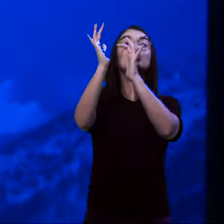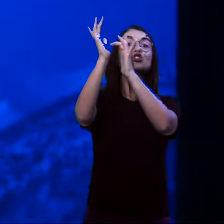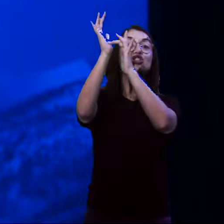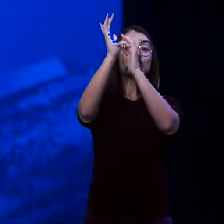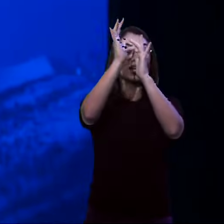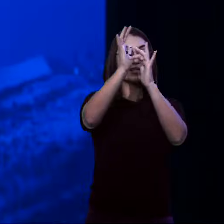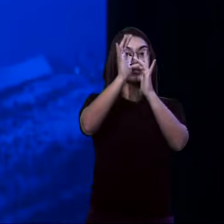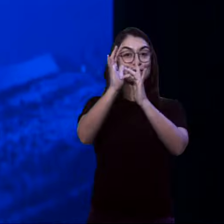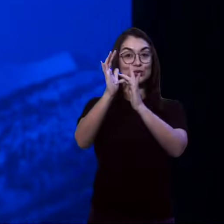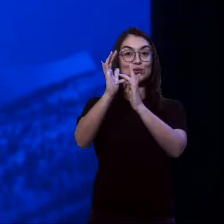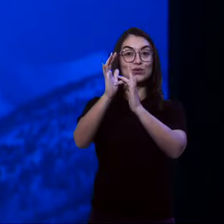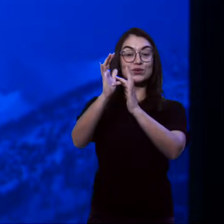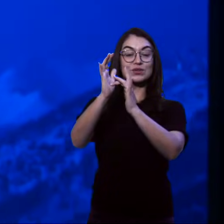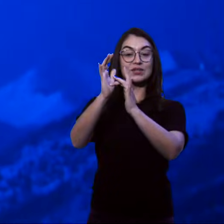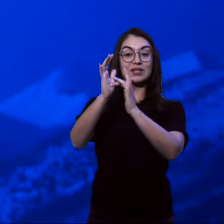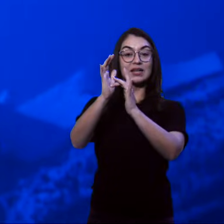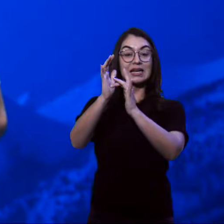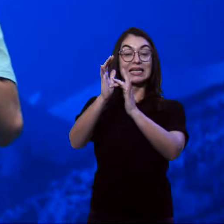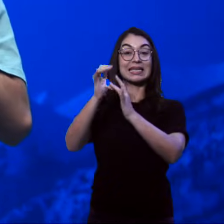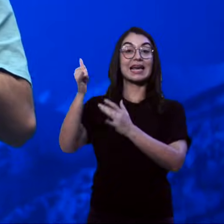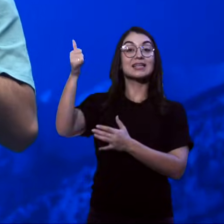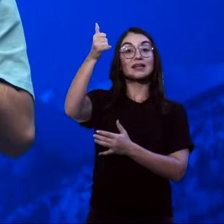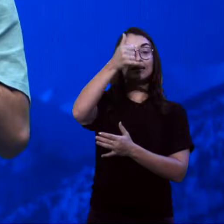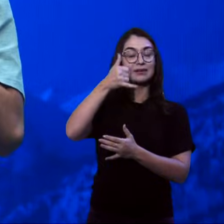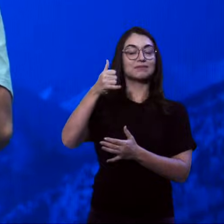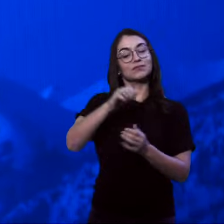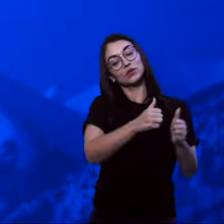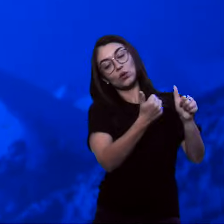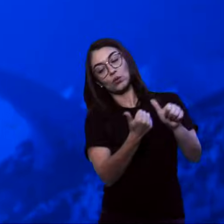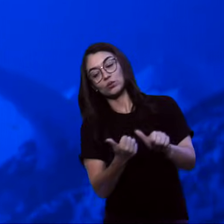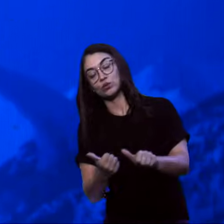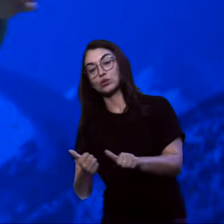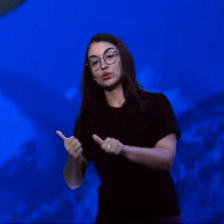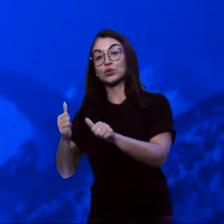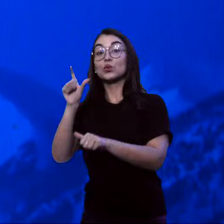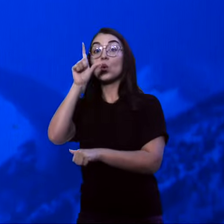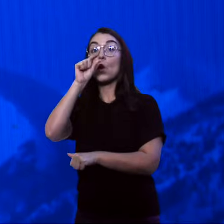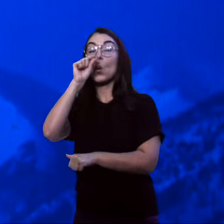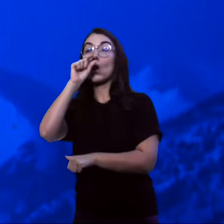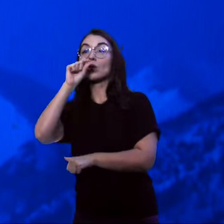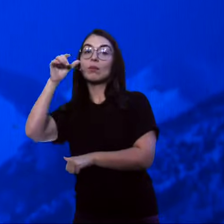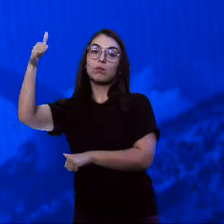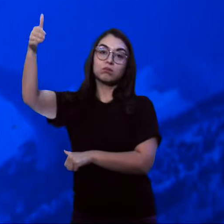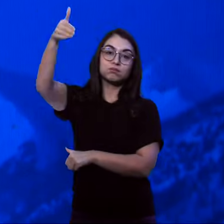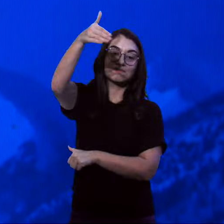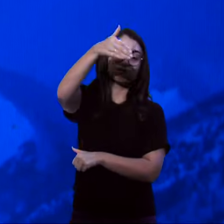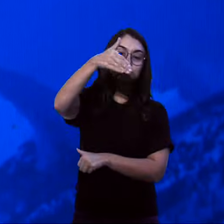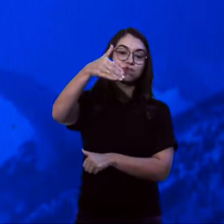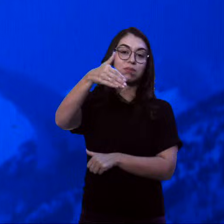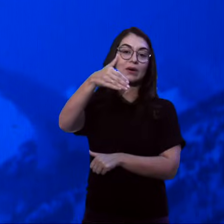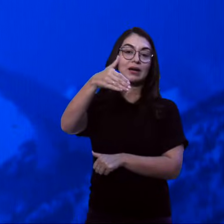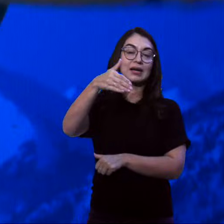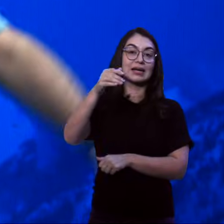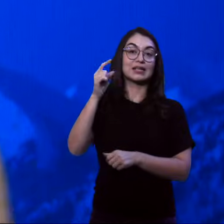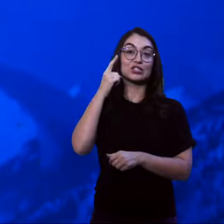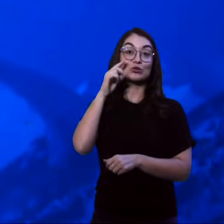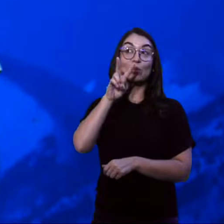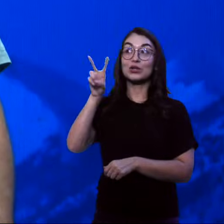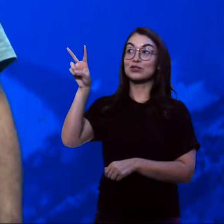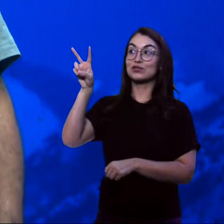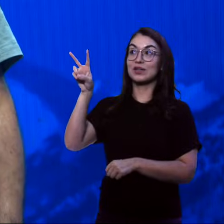não necessariamente com azeite, mas no batismo dele, quando a pomba desce sobre ele, está inclusive aqui no nosso vitral.